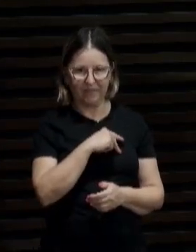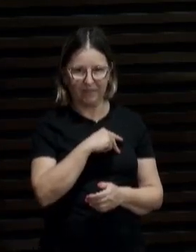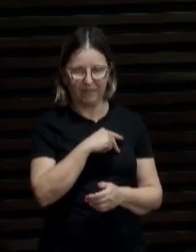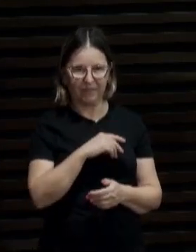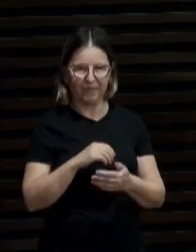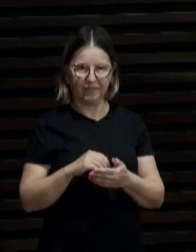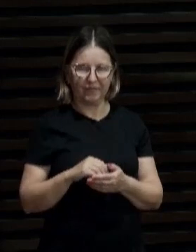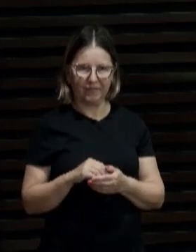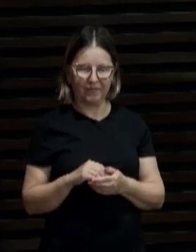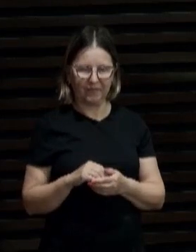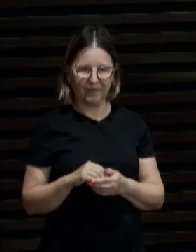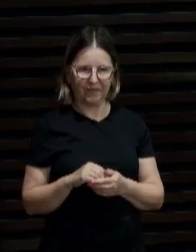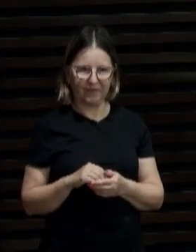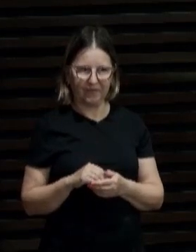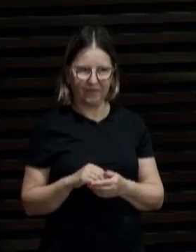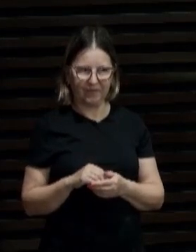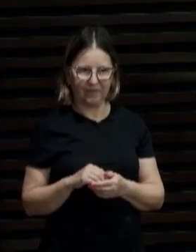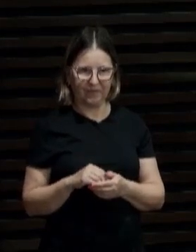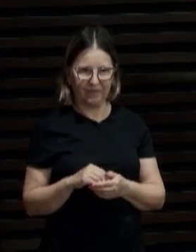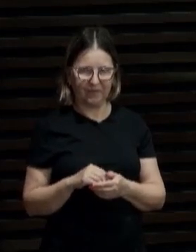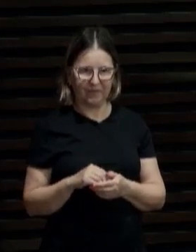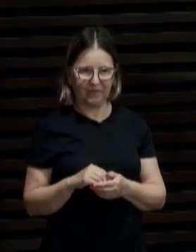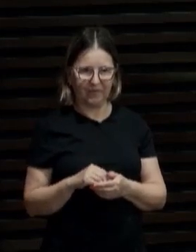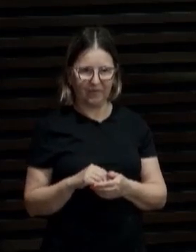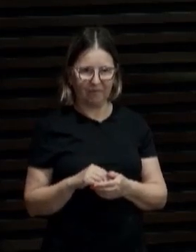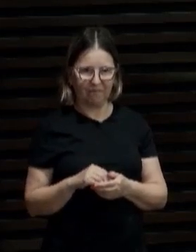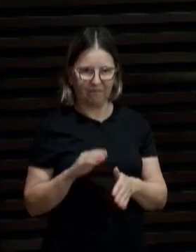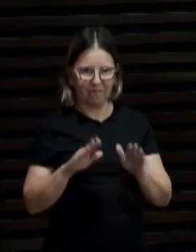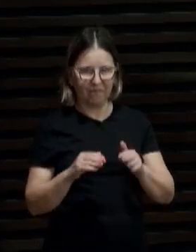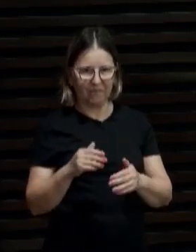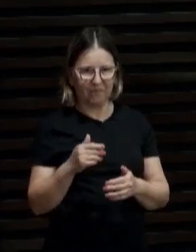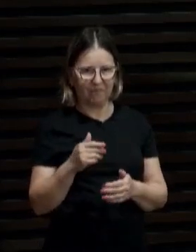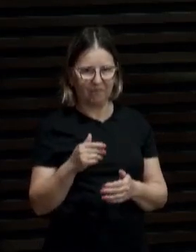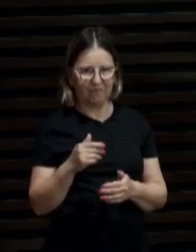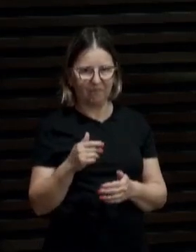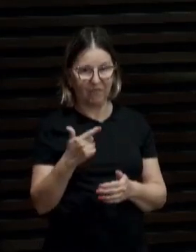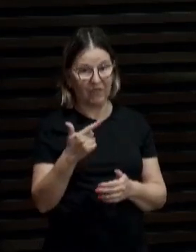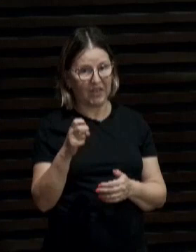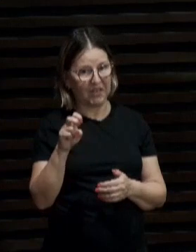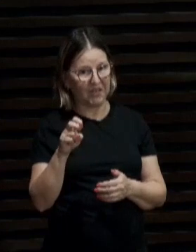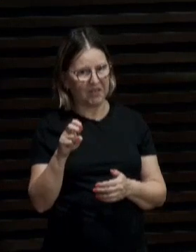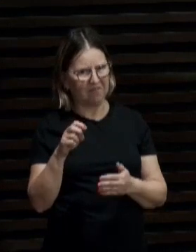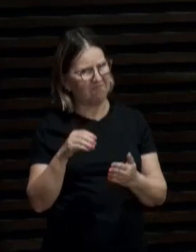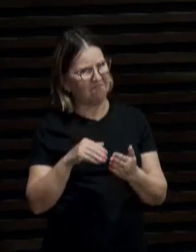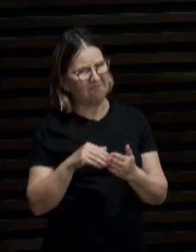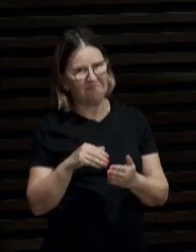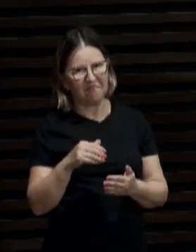em Éfeso. Agora, aproximadamente 30 anos depois, 25 a 30 anos depois desse